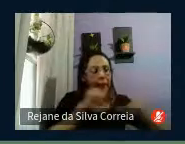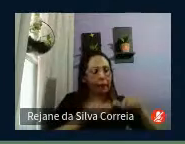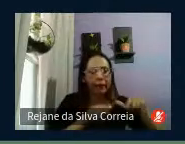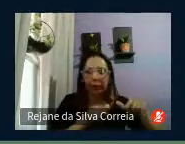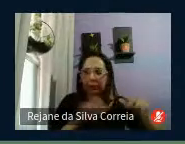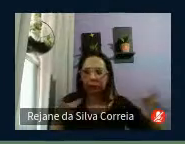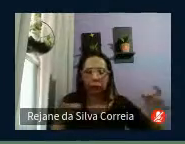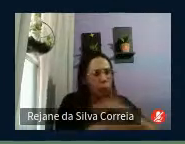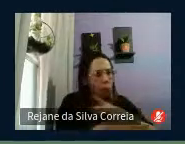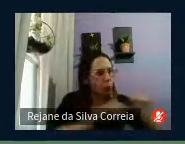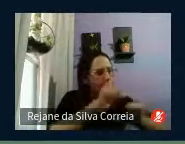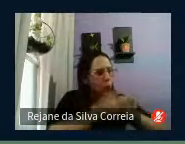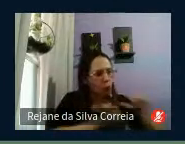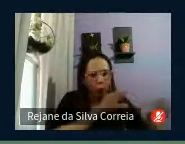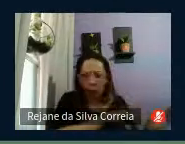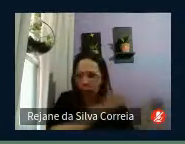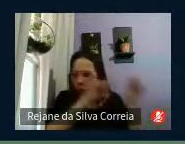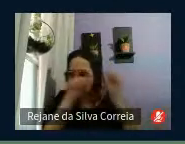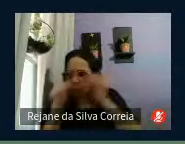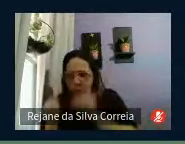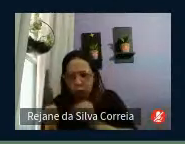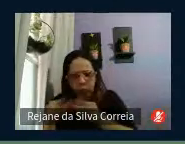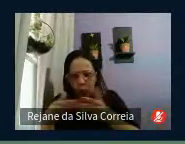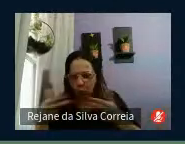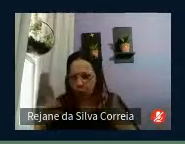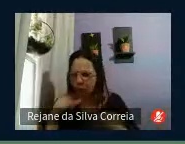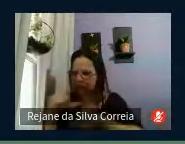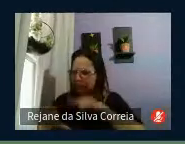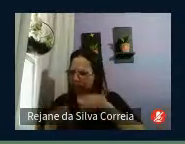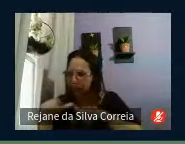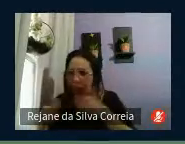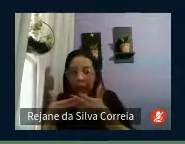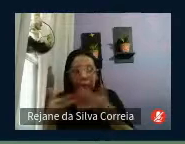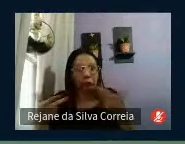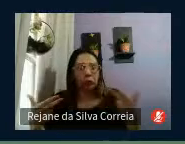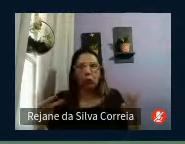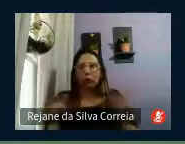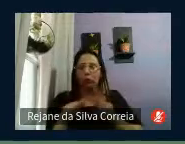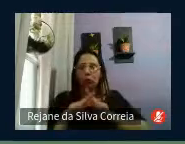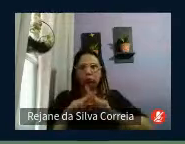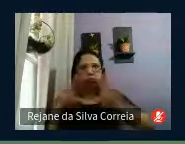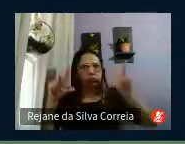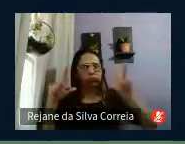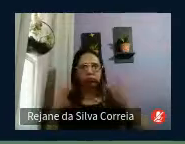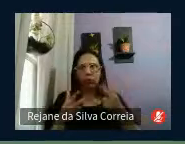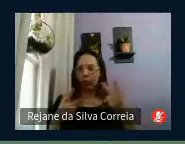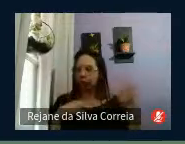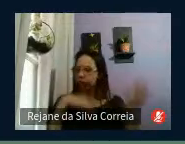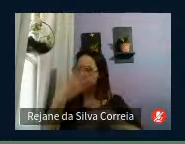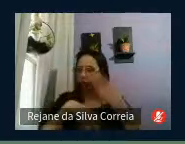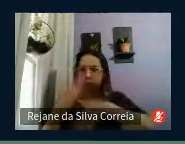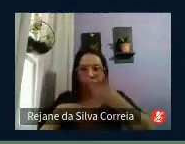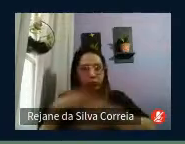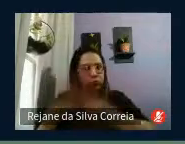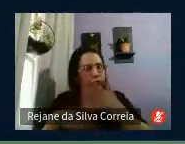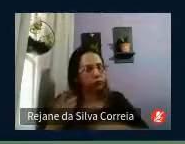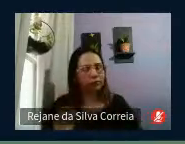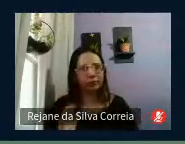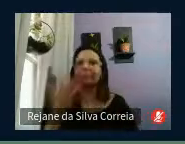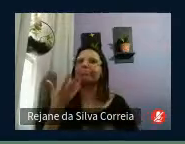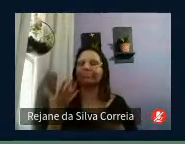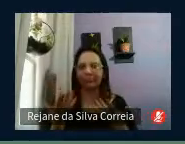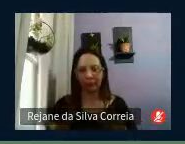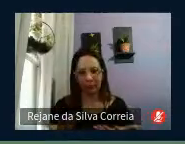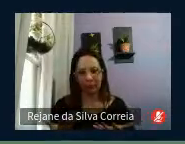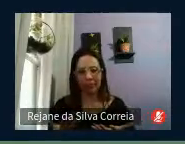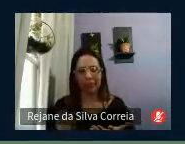então novas sinapses, novas redes de dados estão se formando. Então, muito provável que quando a gente retornar presencialmente para